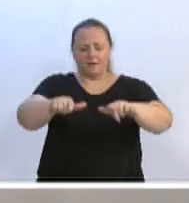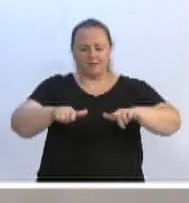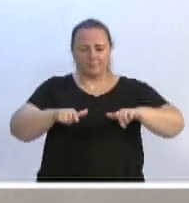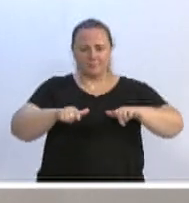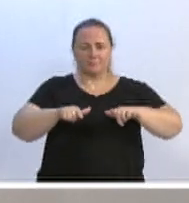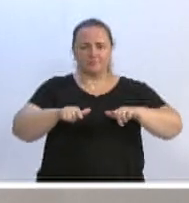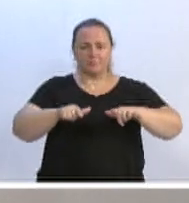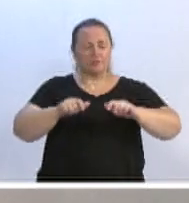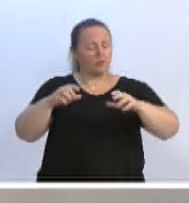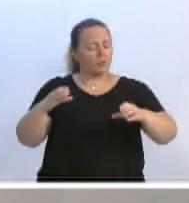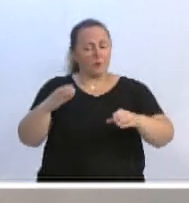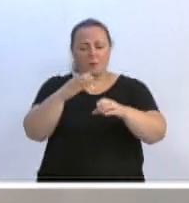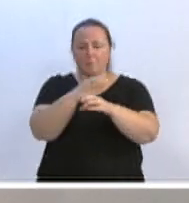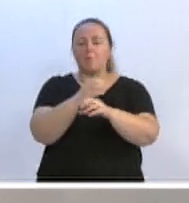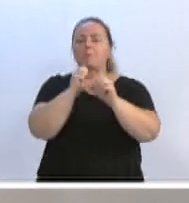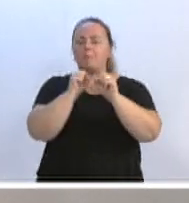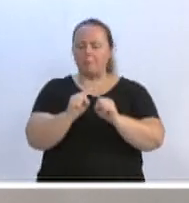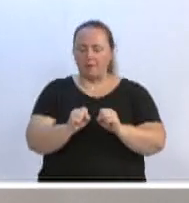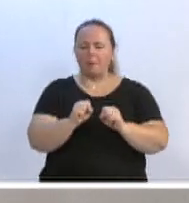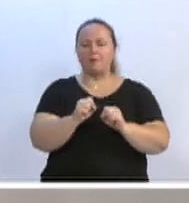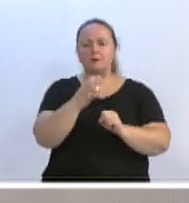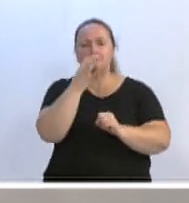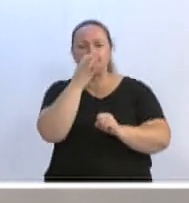da Câmara Municipal,